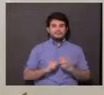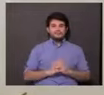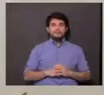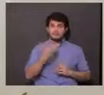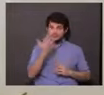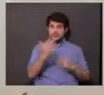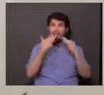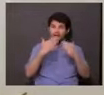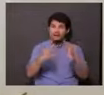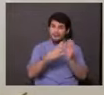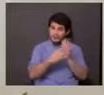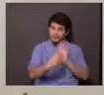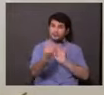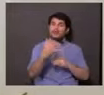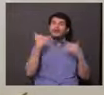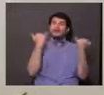Cantamos.